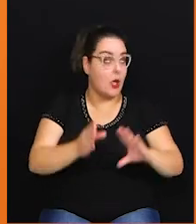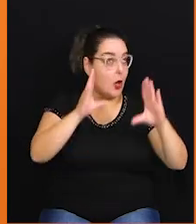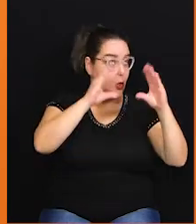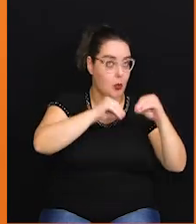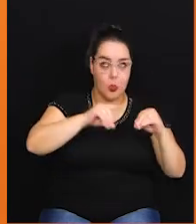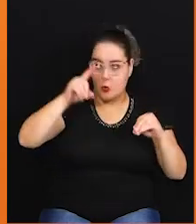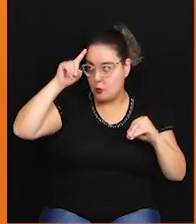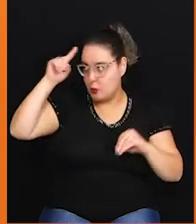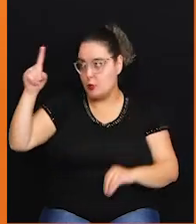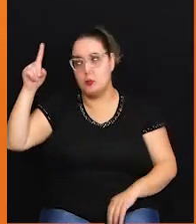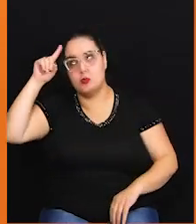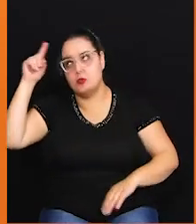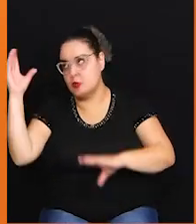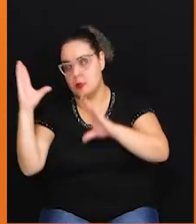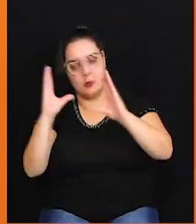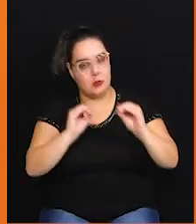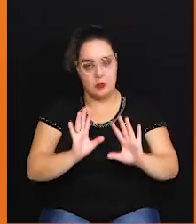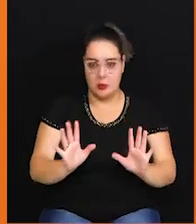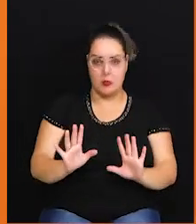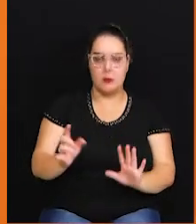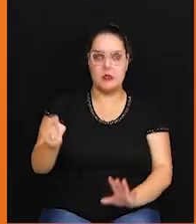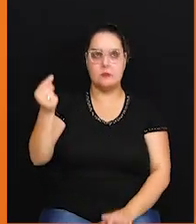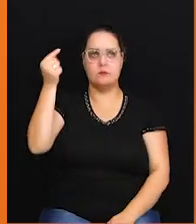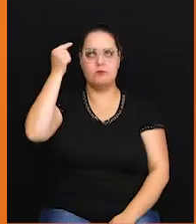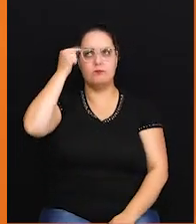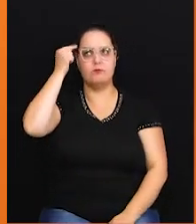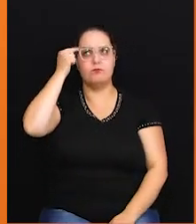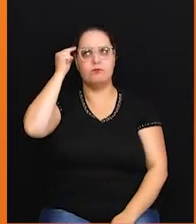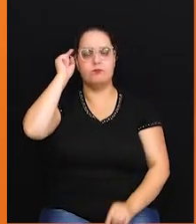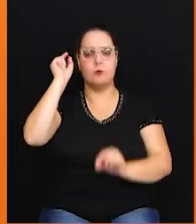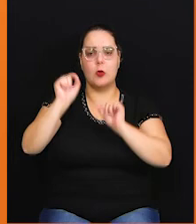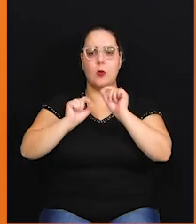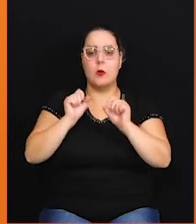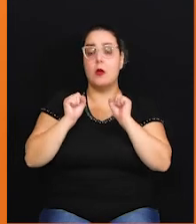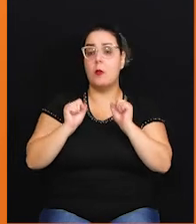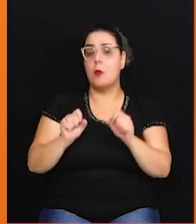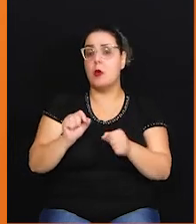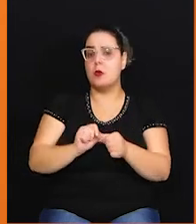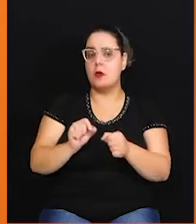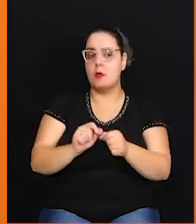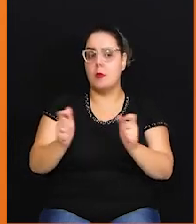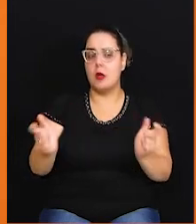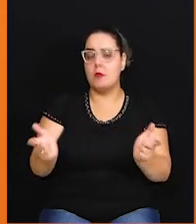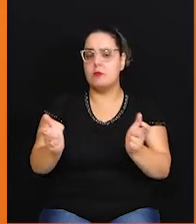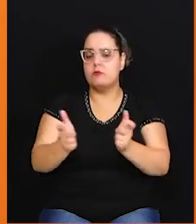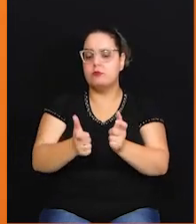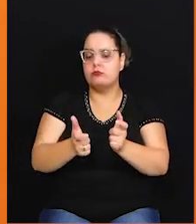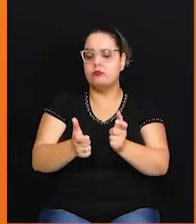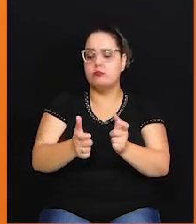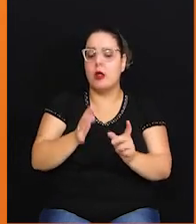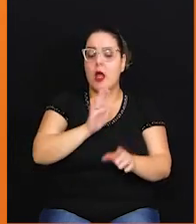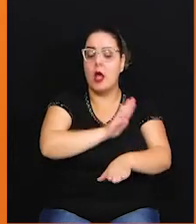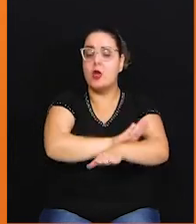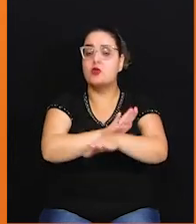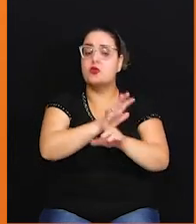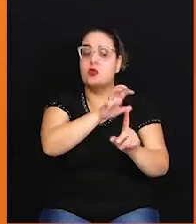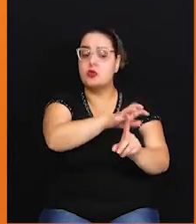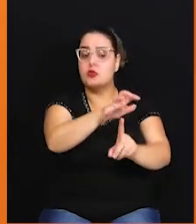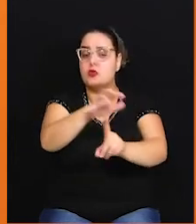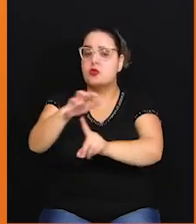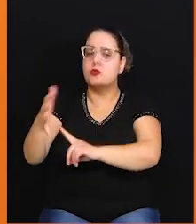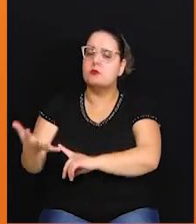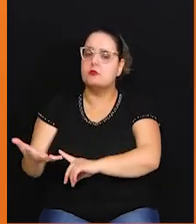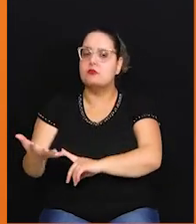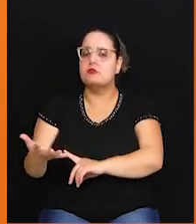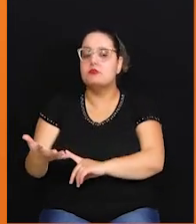da noite para o dia, do dia para a noite, mas só pensa, o que eu posso fazer para diminuir a minha pegada ecológica? O que eu posso